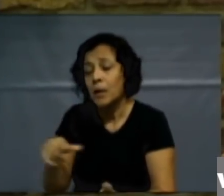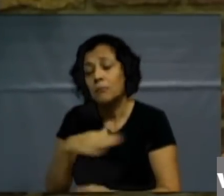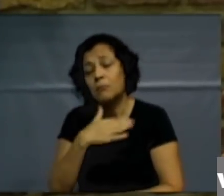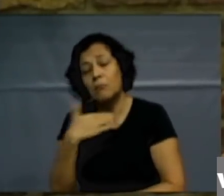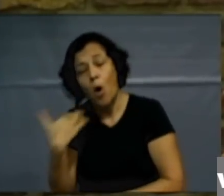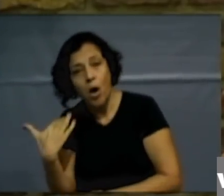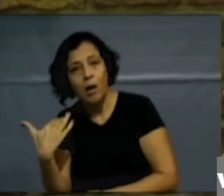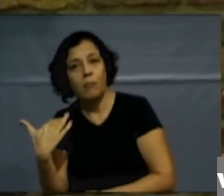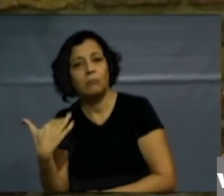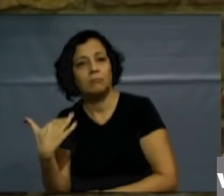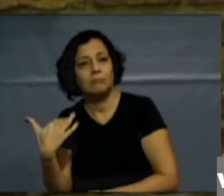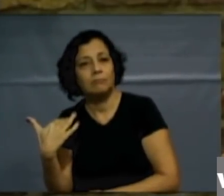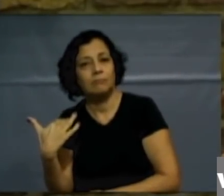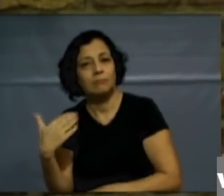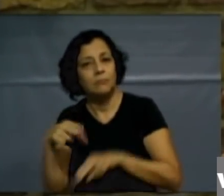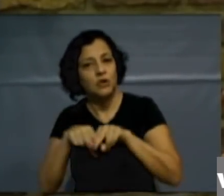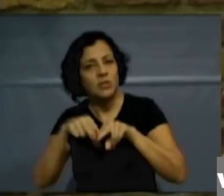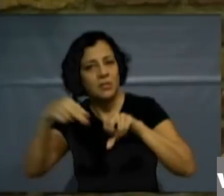desencarnação.